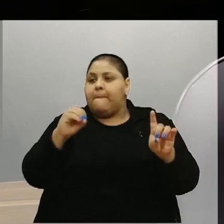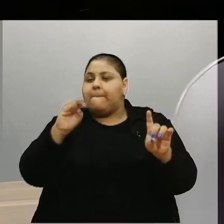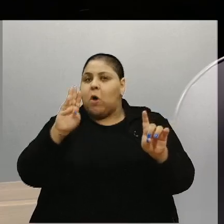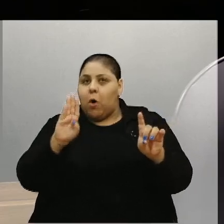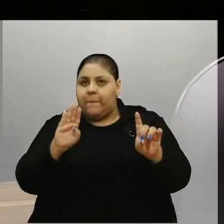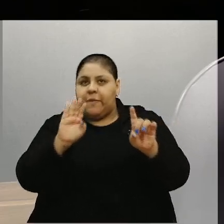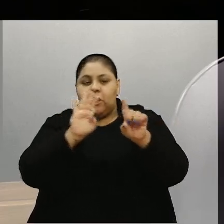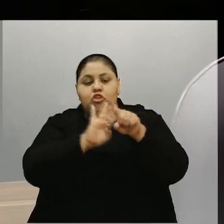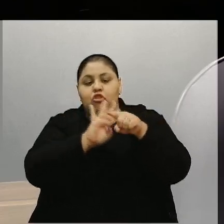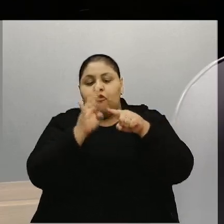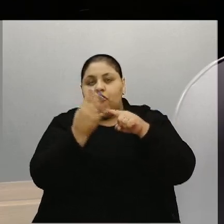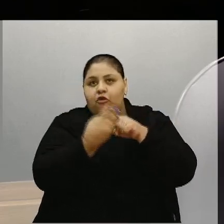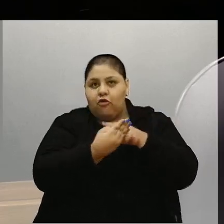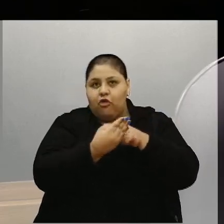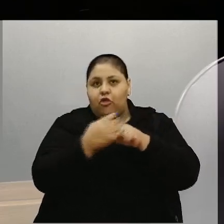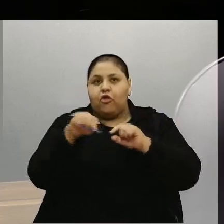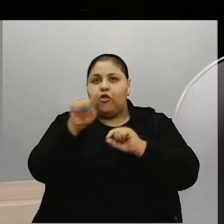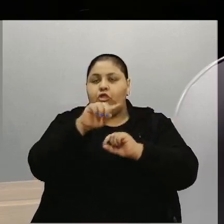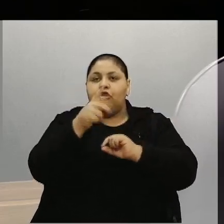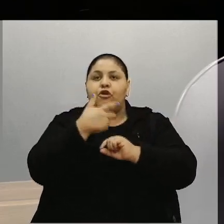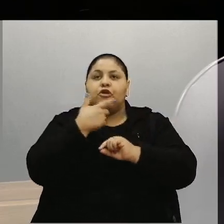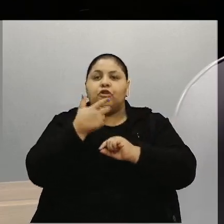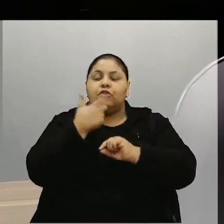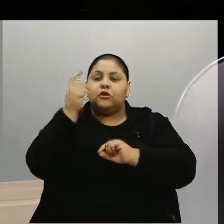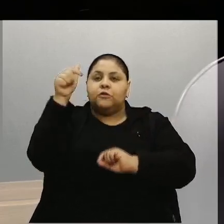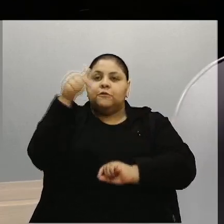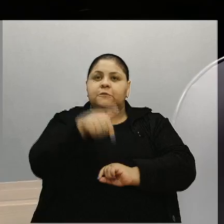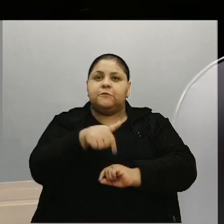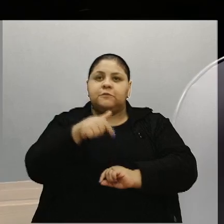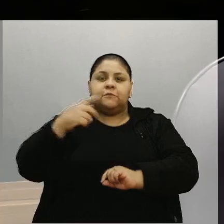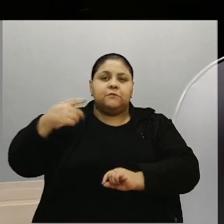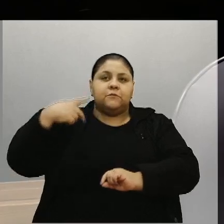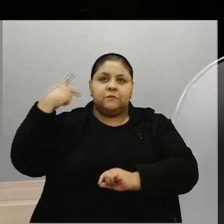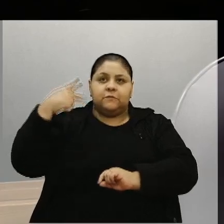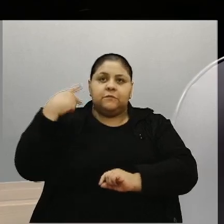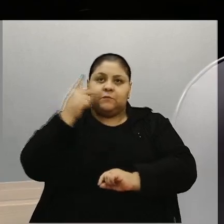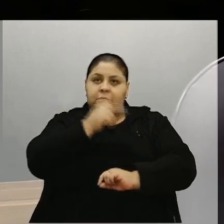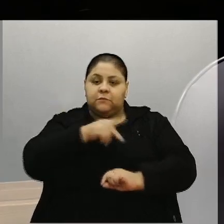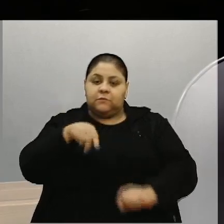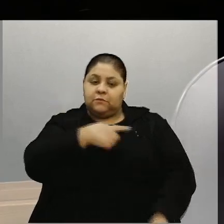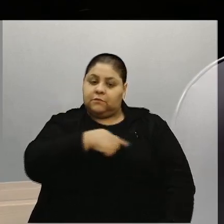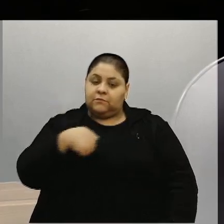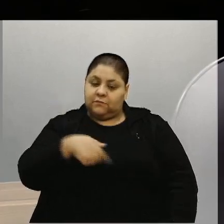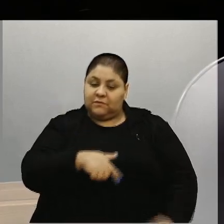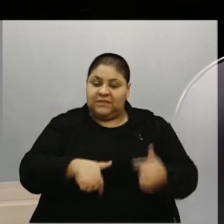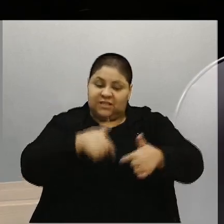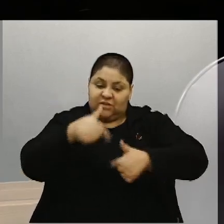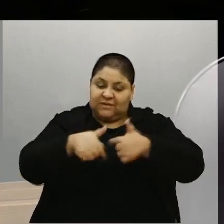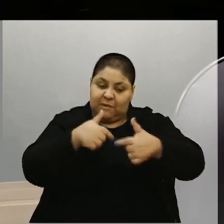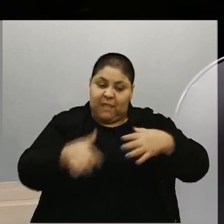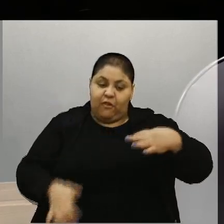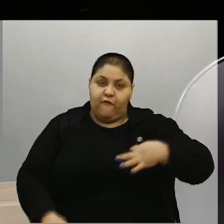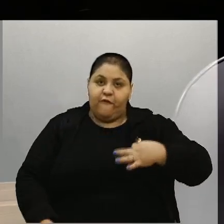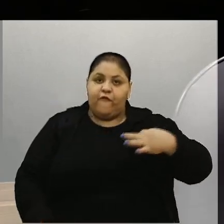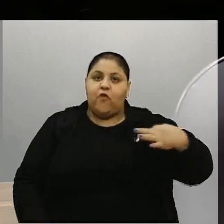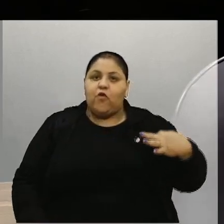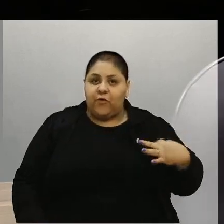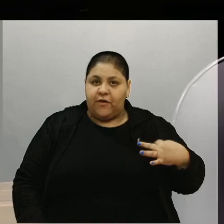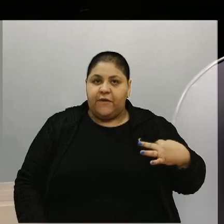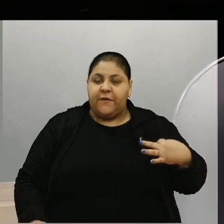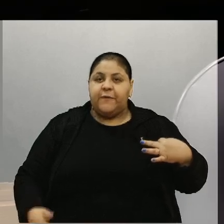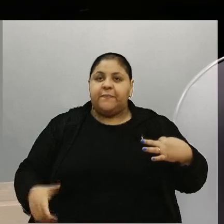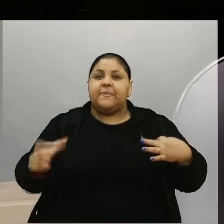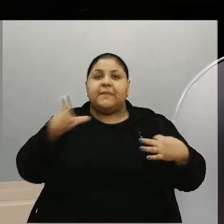dele. E nós falando aqui, vereador Zanquim, de trabalho voluntário, se